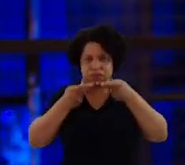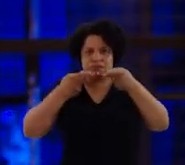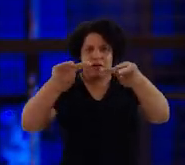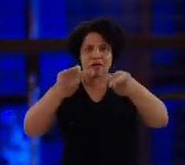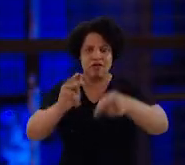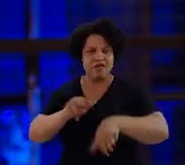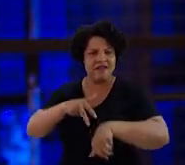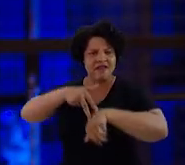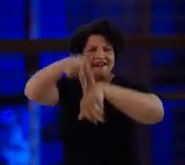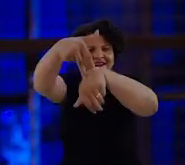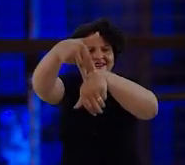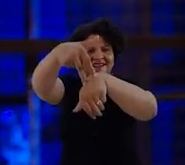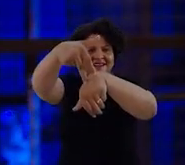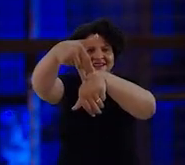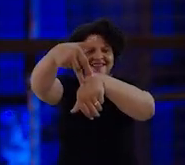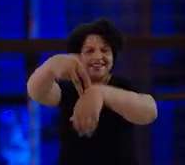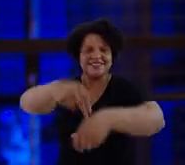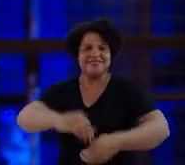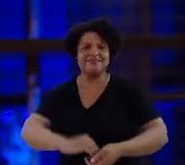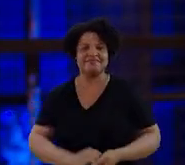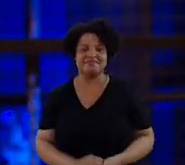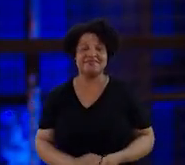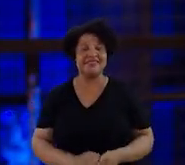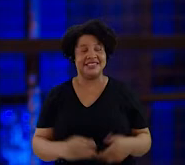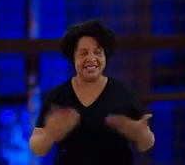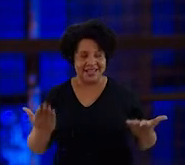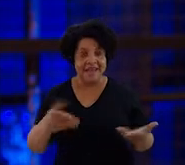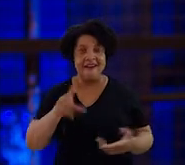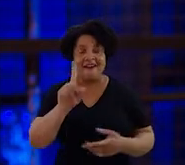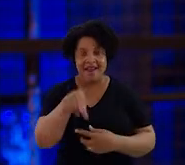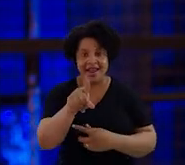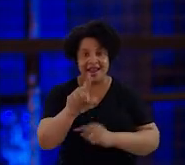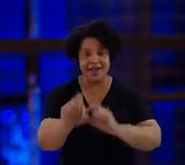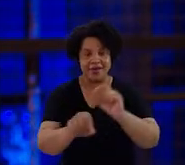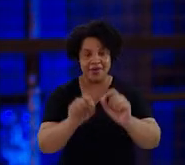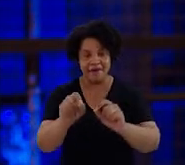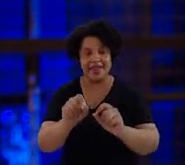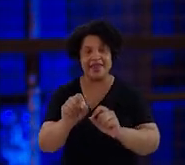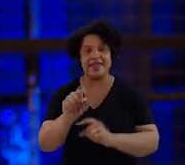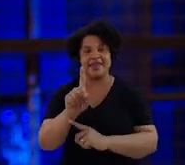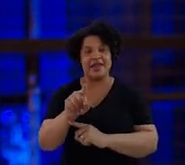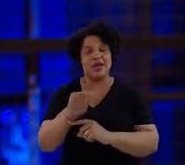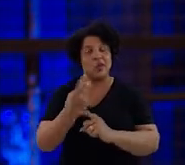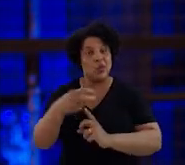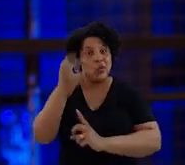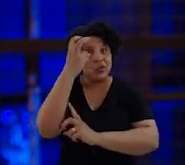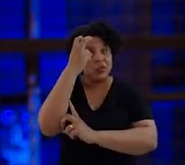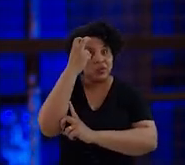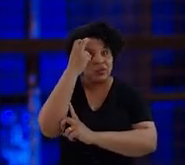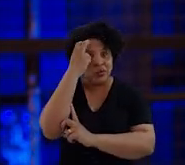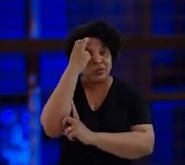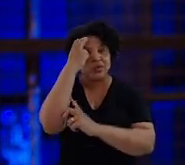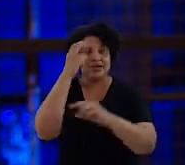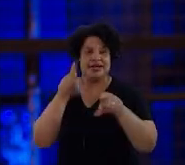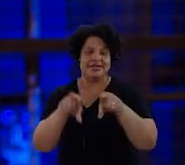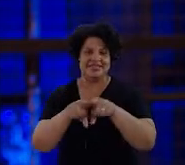dúvida, desculpa a expressão, mas sem dúvidas, porque assim, é o que fomenta a cultura em si, é o